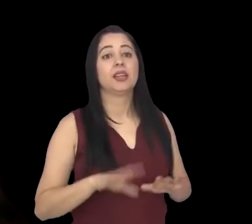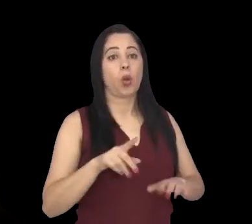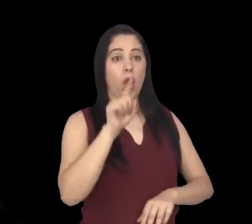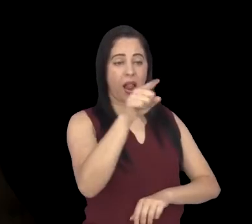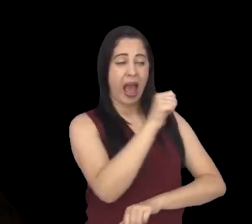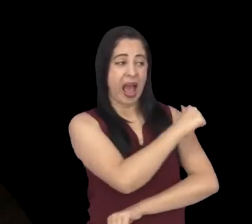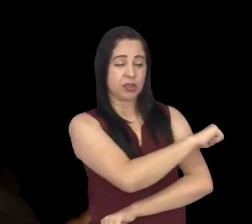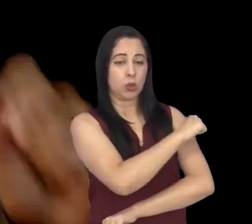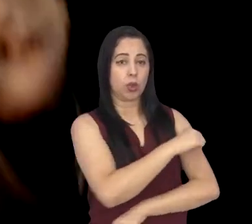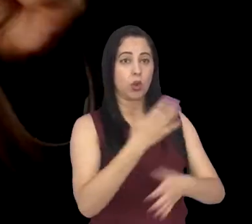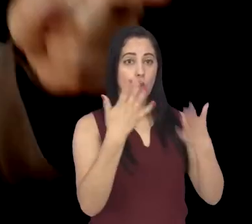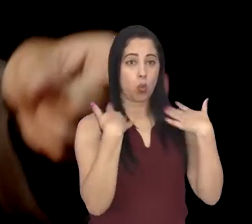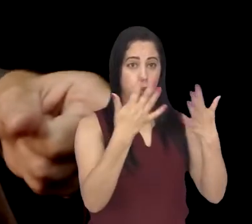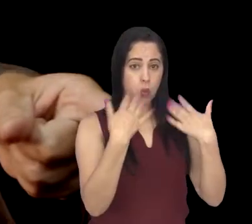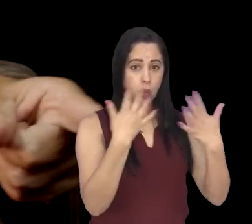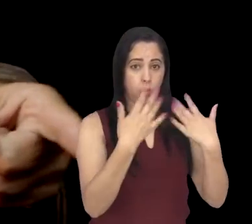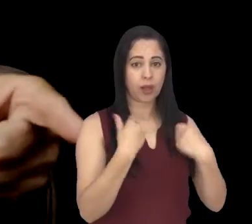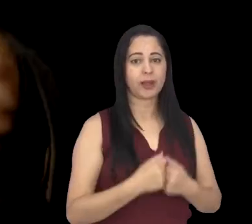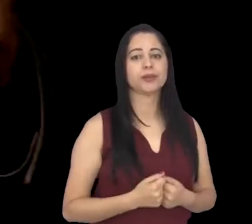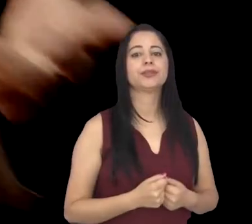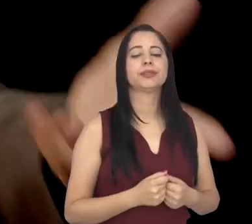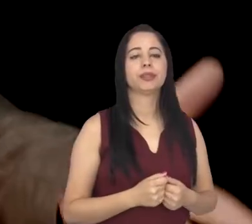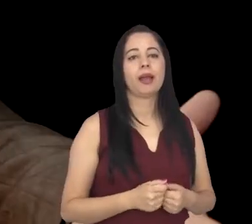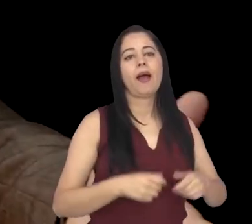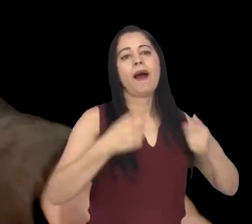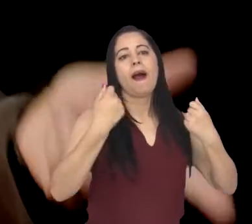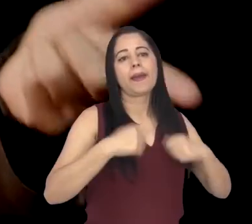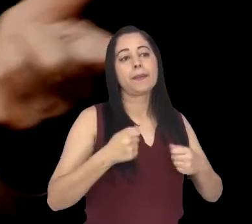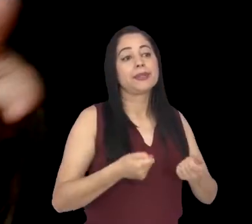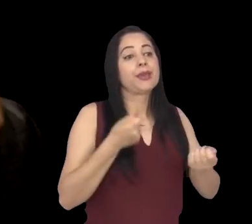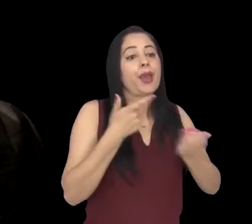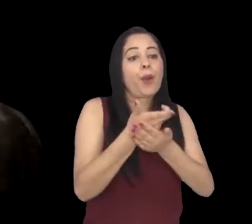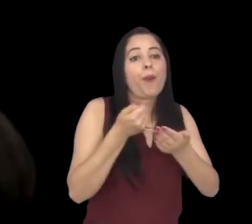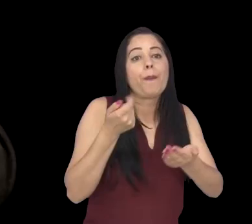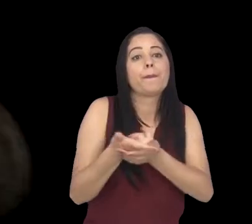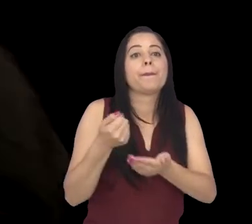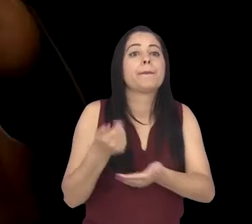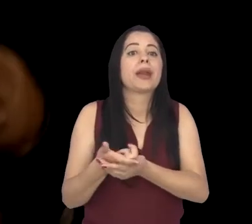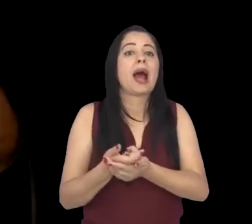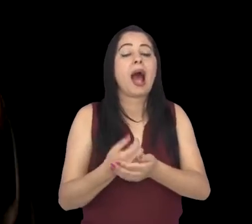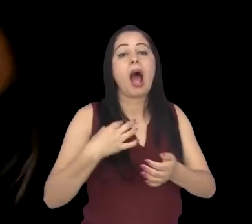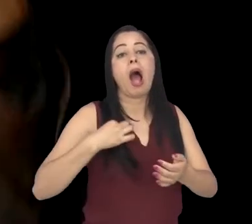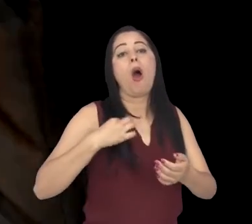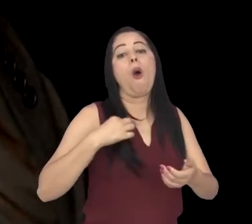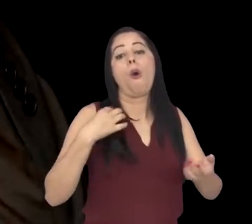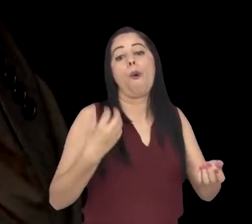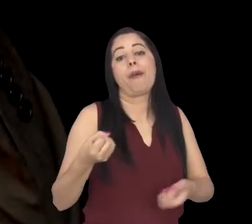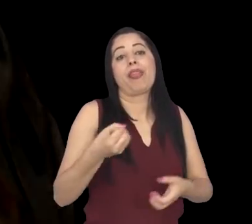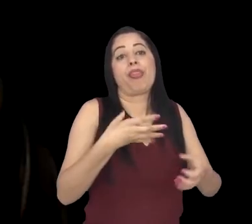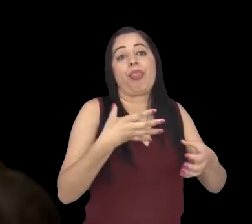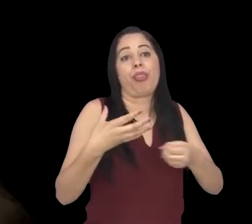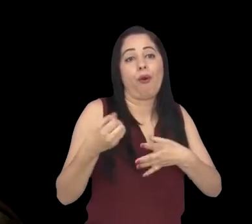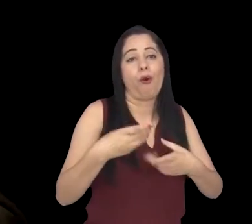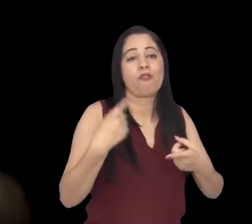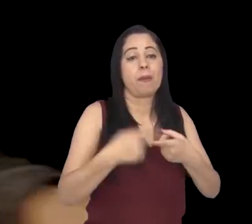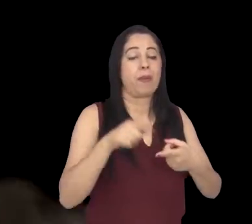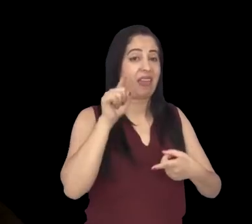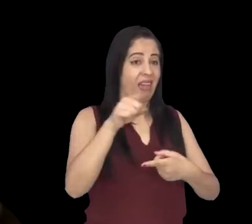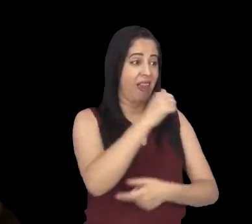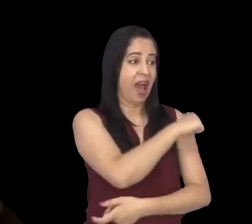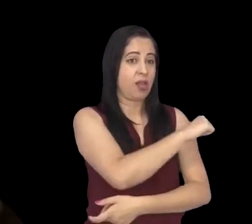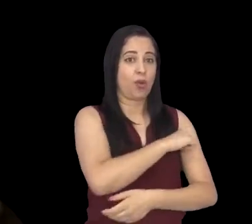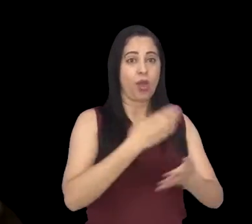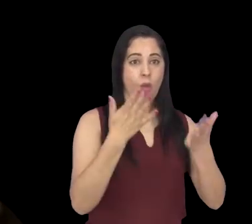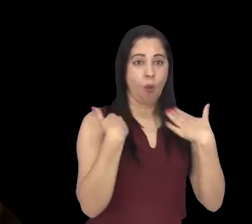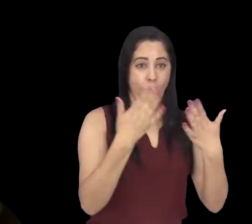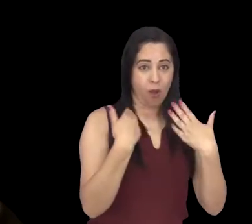Rio. E aí eu tive que sair para comprar roupa com a Márcia Mendes, que fazia o jornal Hoje, uma ícone lindíssima, de cabelinho curto. Que legal. E aí eu